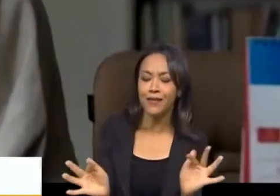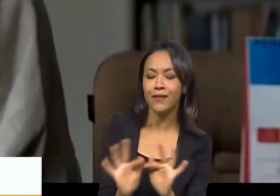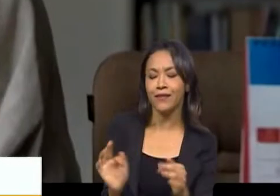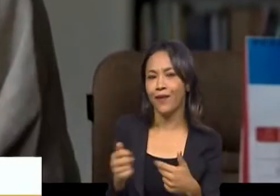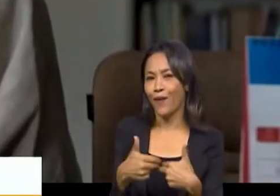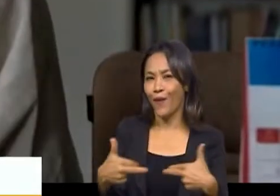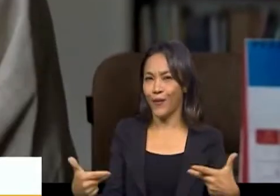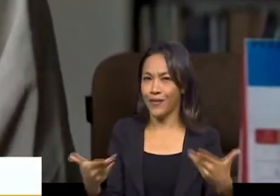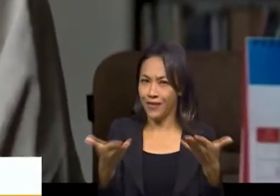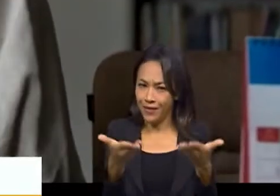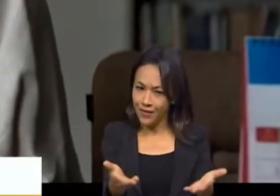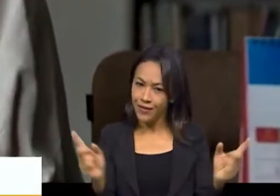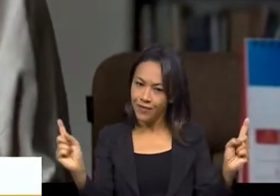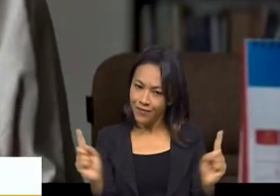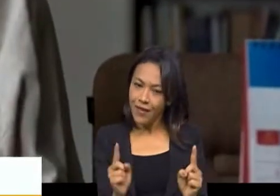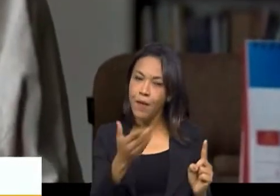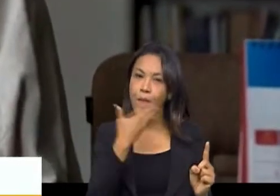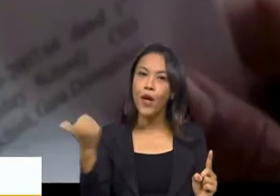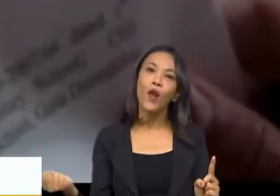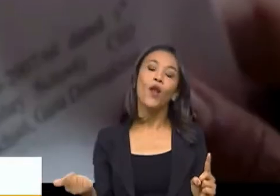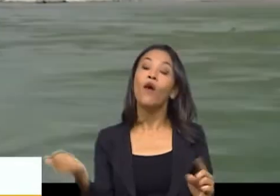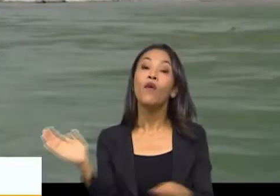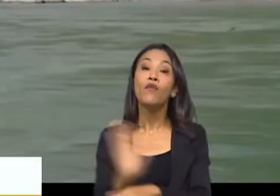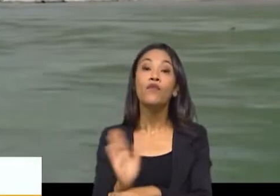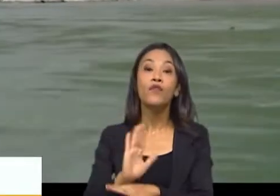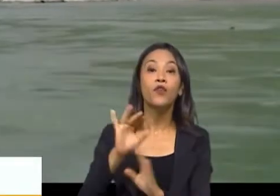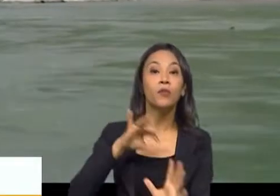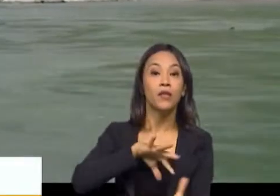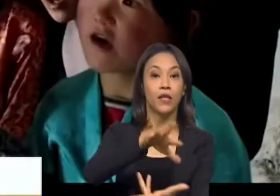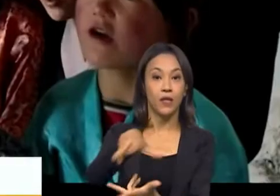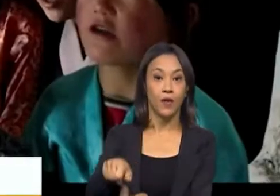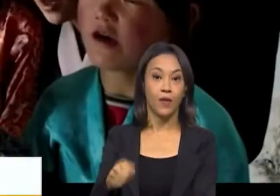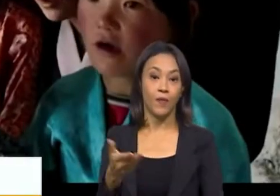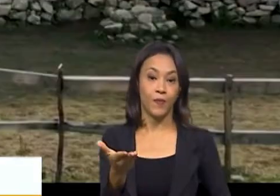na categoria de melhor filme internacional.